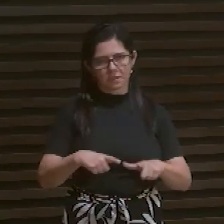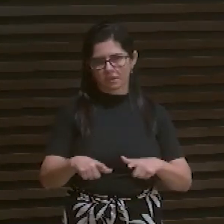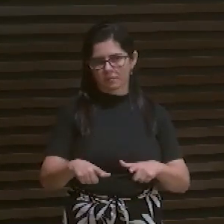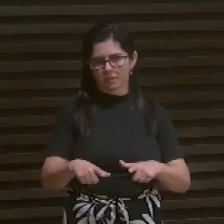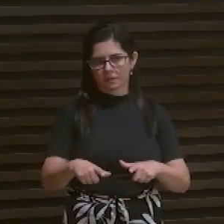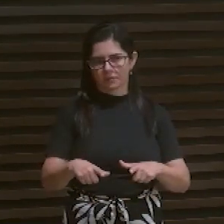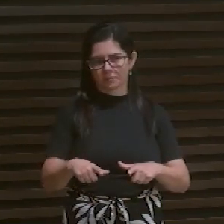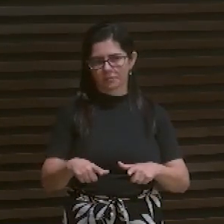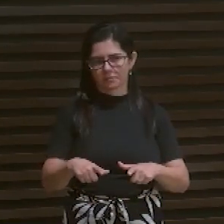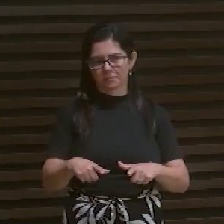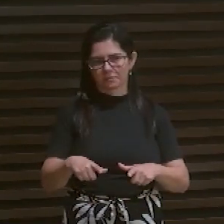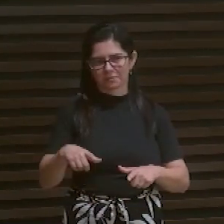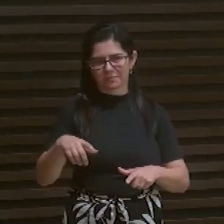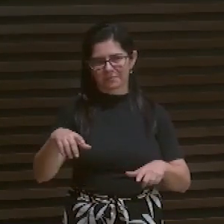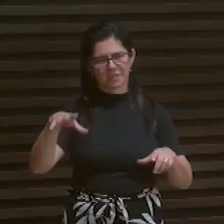ouvinte.